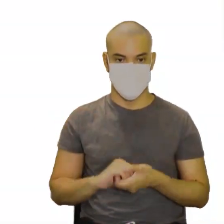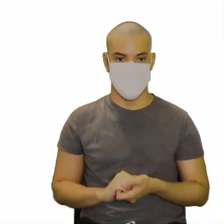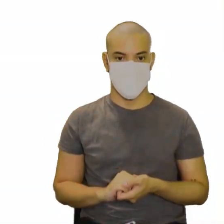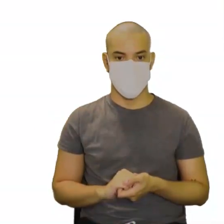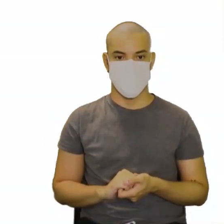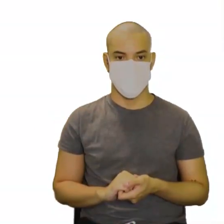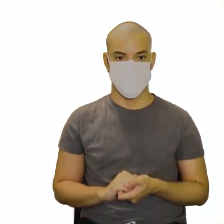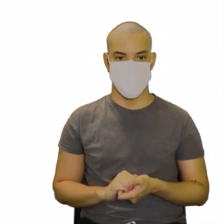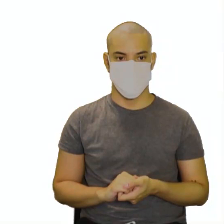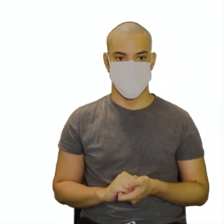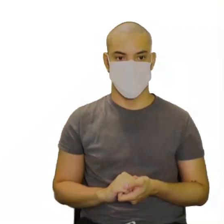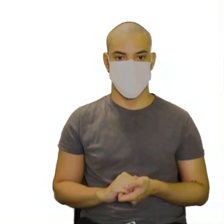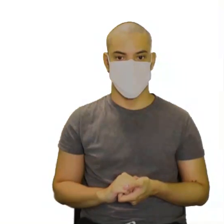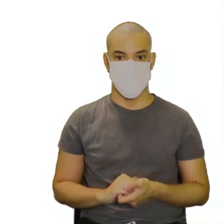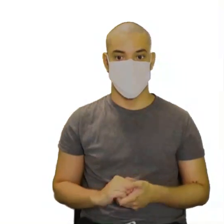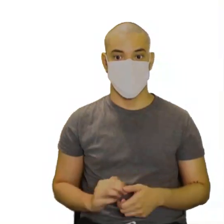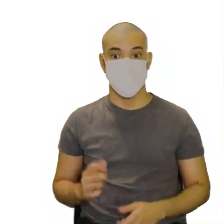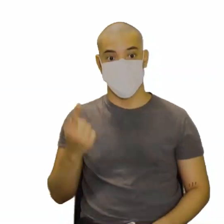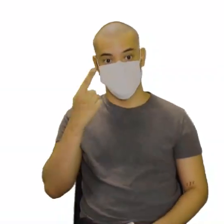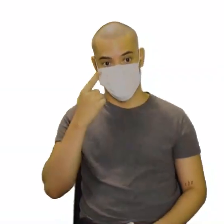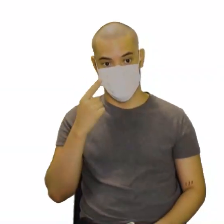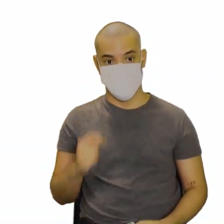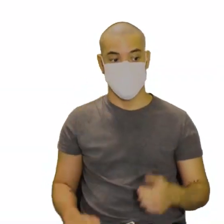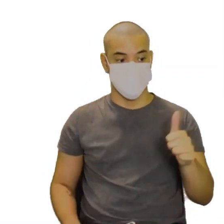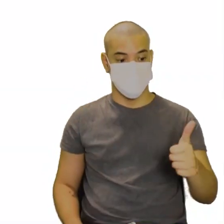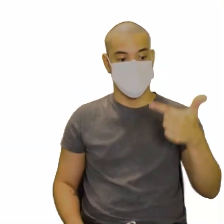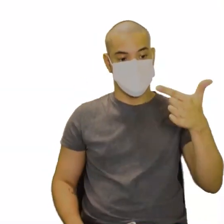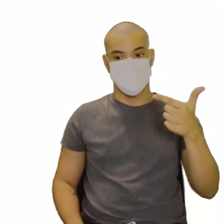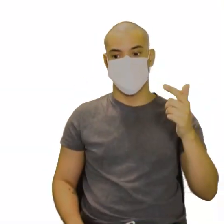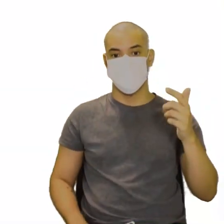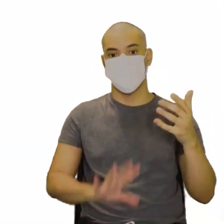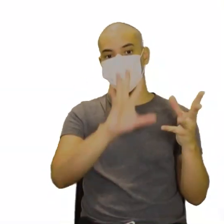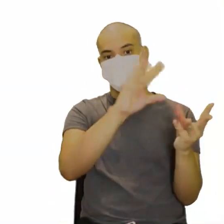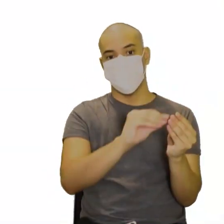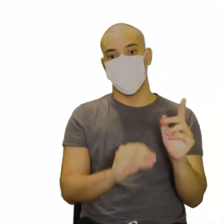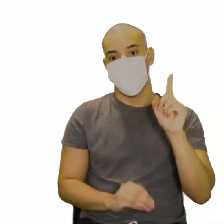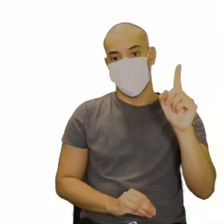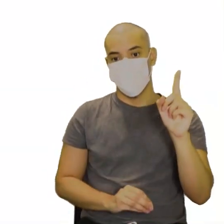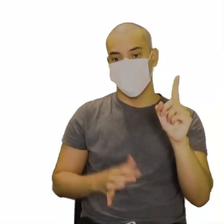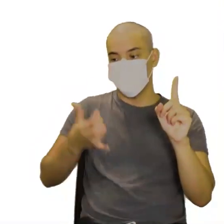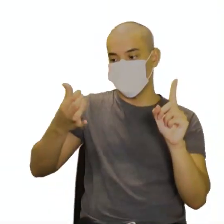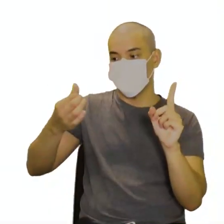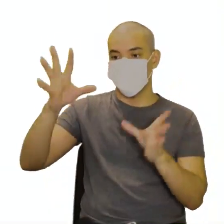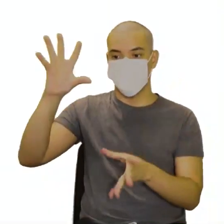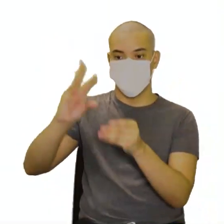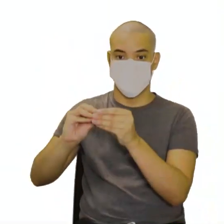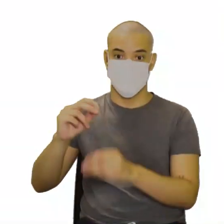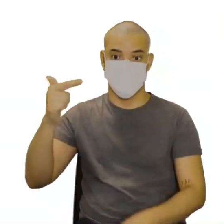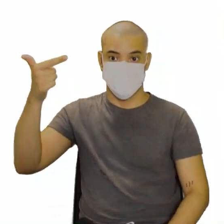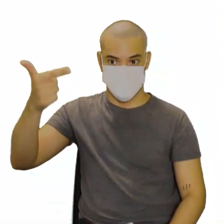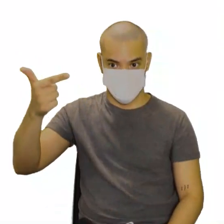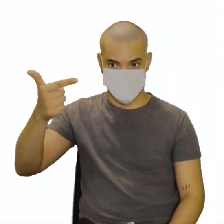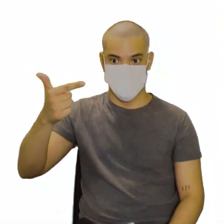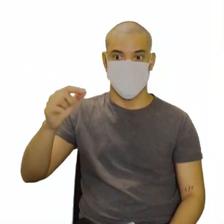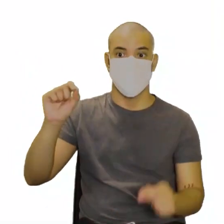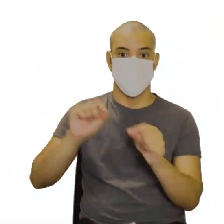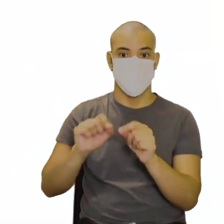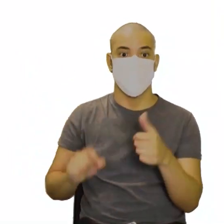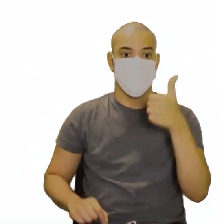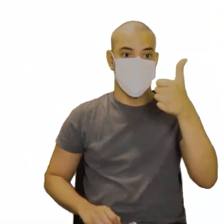chamar isso aqui de 1 e vou chamar isso aqui de 2. Então, nesse caso aqui, eu vou fazer 1 menos 2. E a